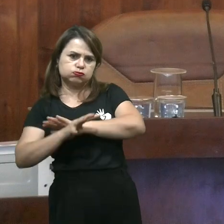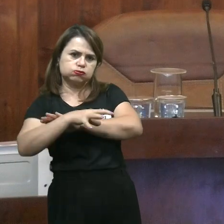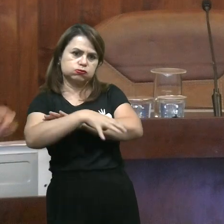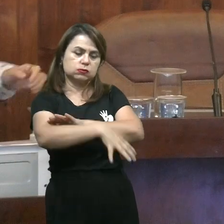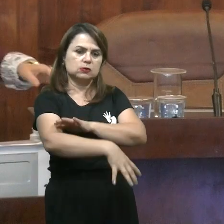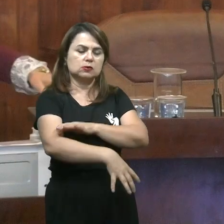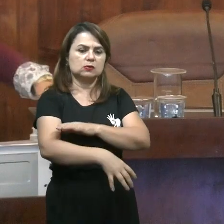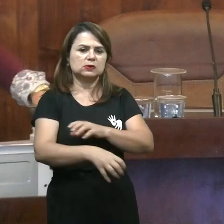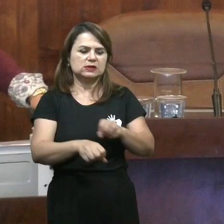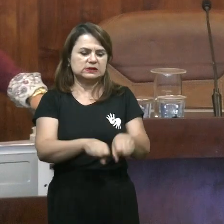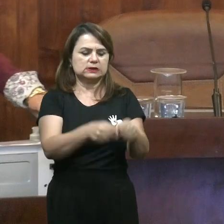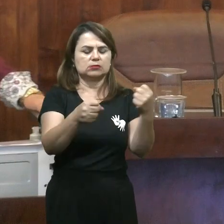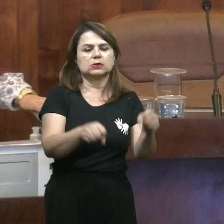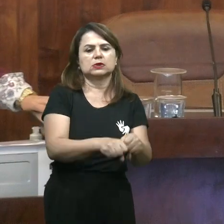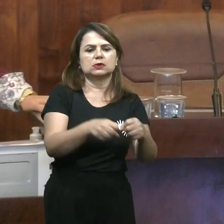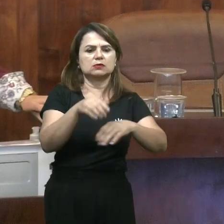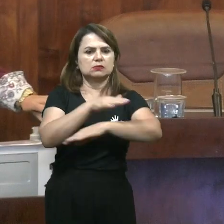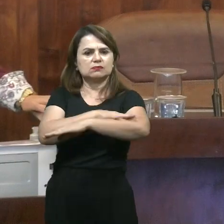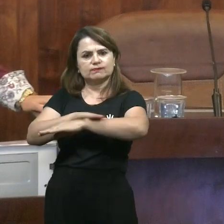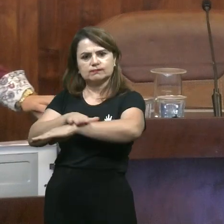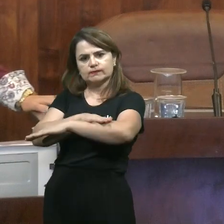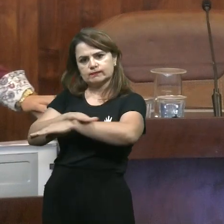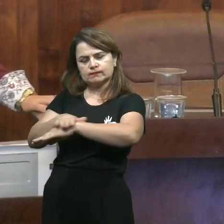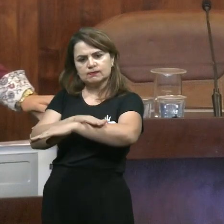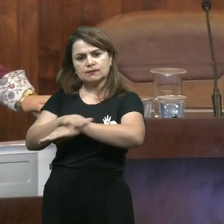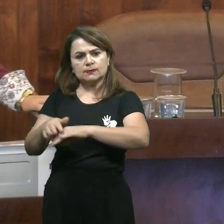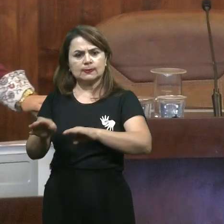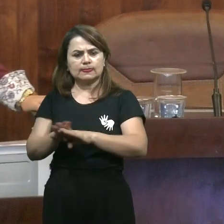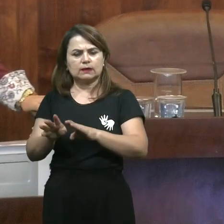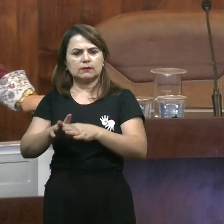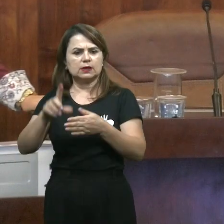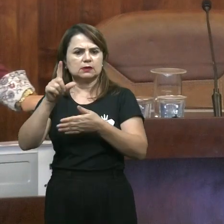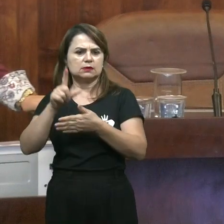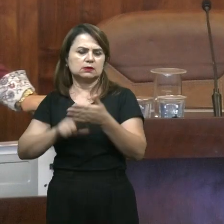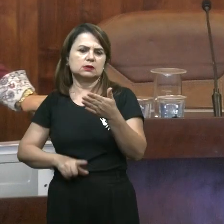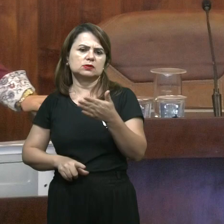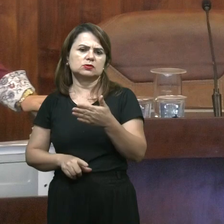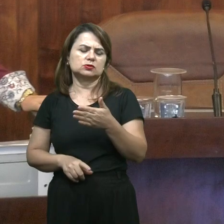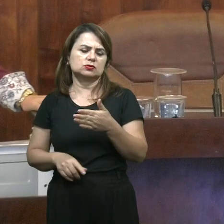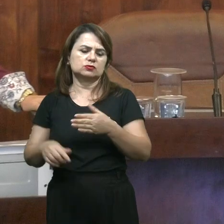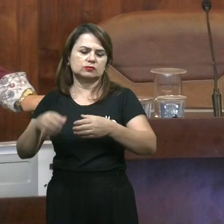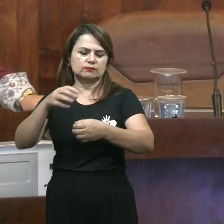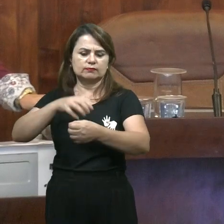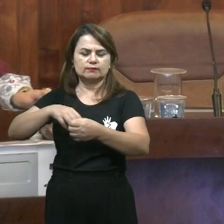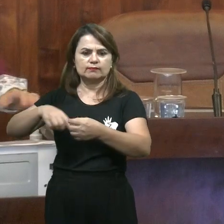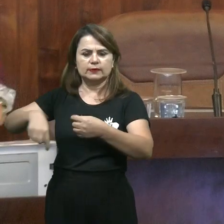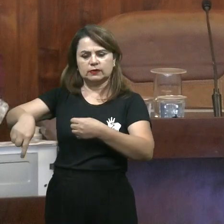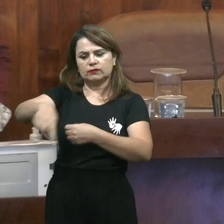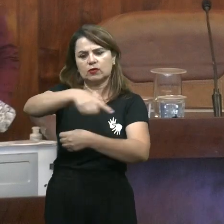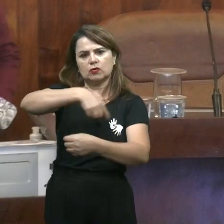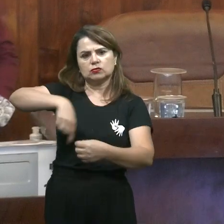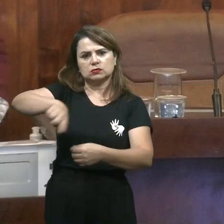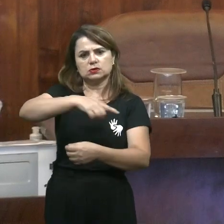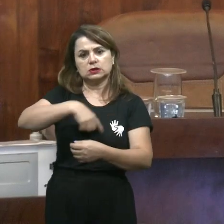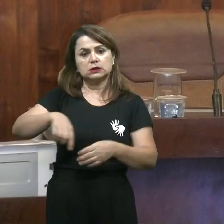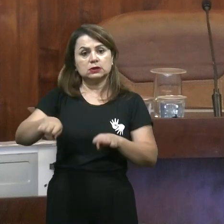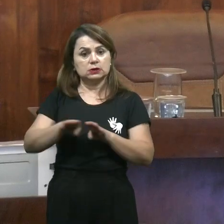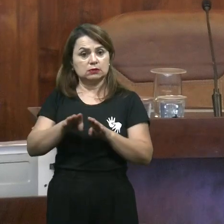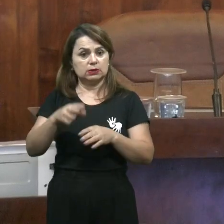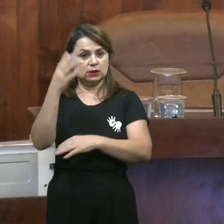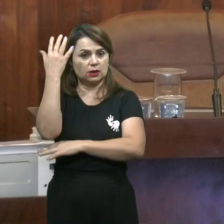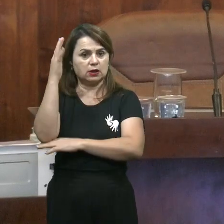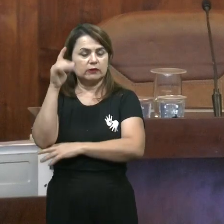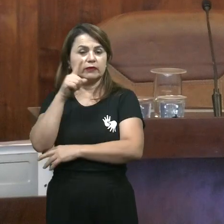desse jeito, acumulando lixo e entulho que são descartados no seu redor e ainda oferecendo grande risco